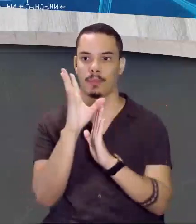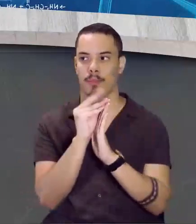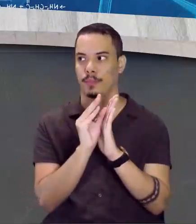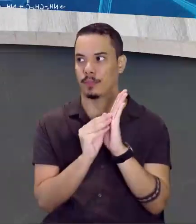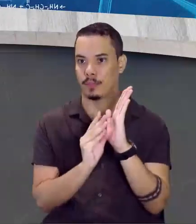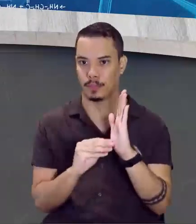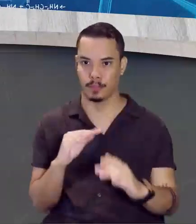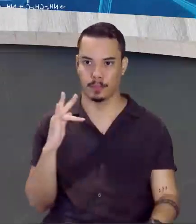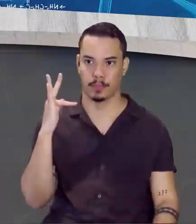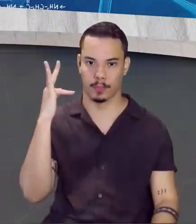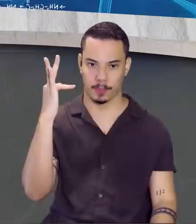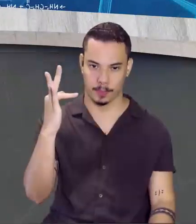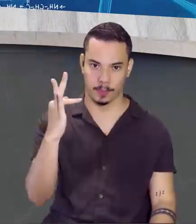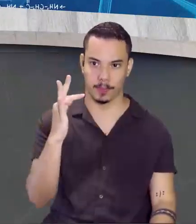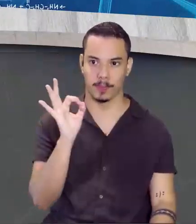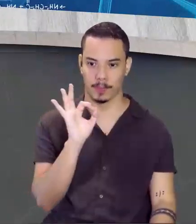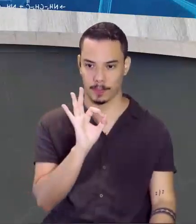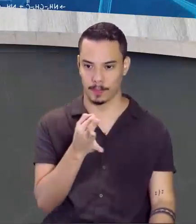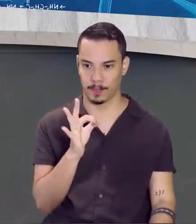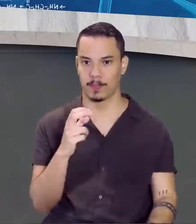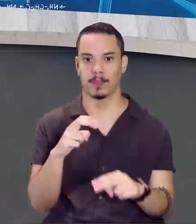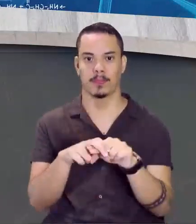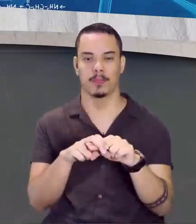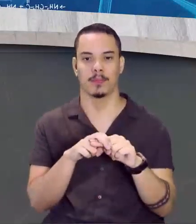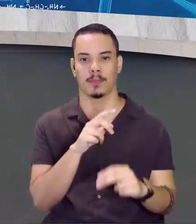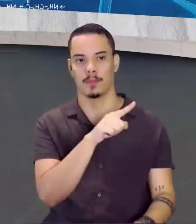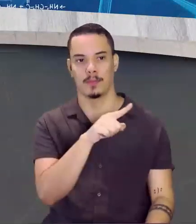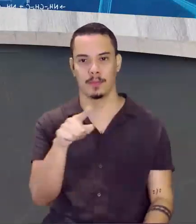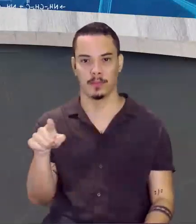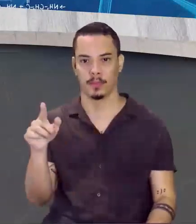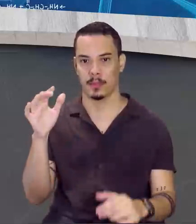virão pela frente, tá bom? Então vocês